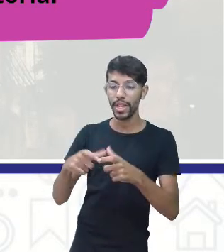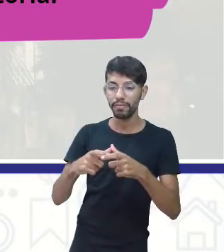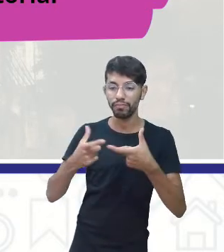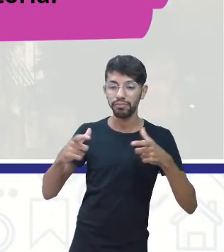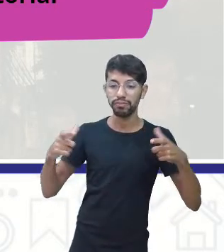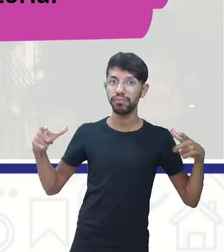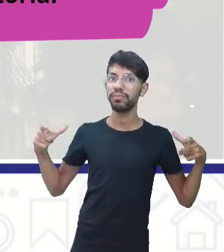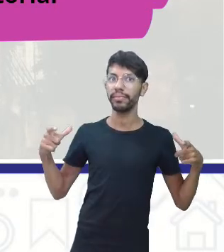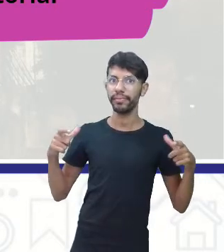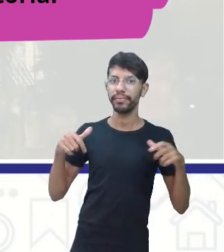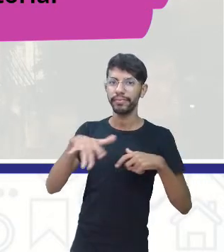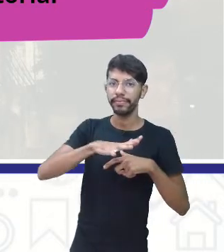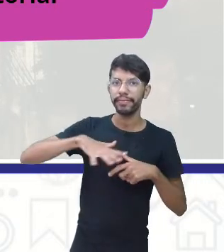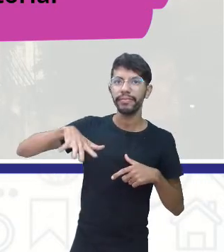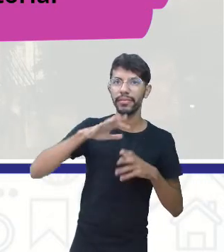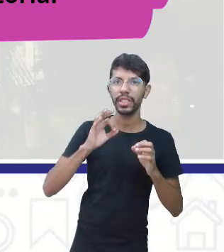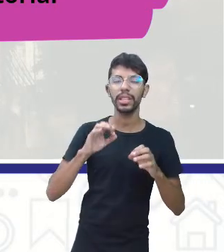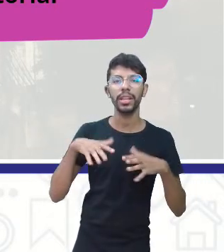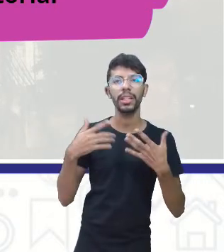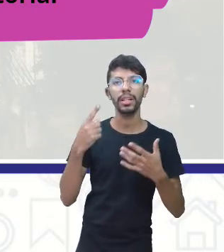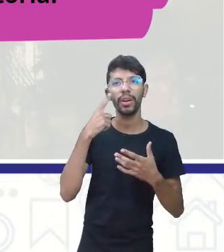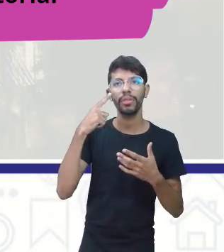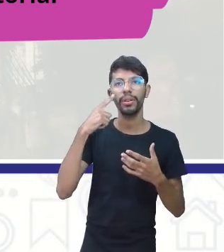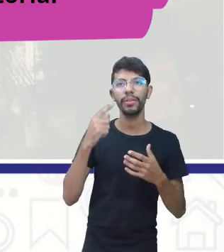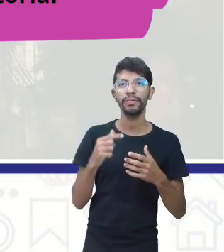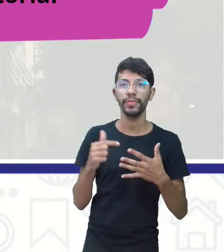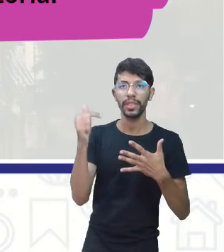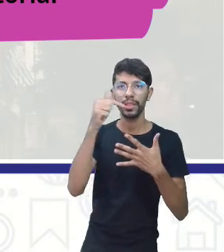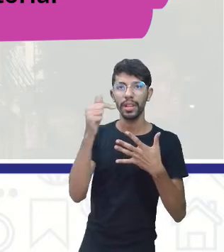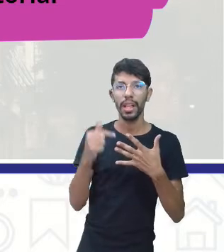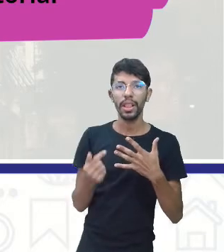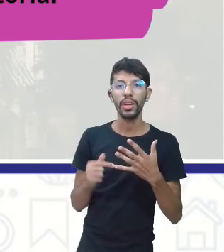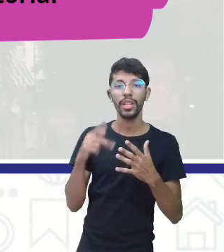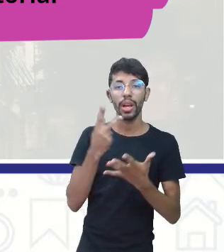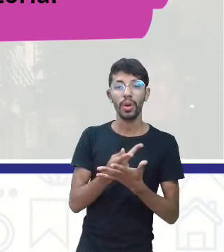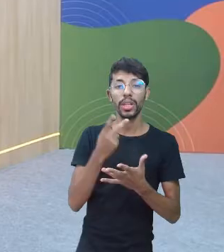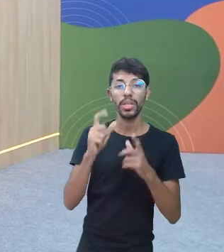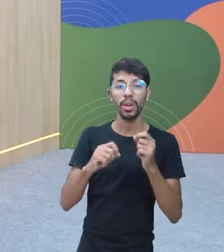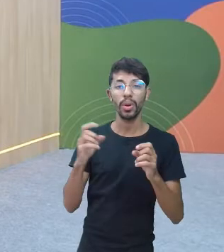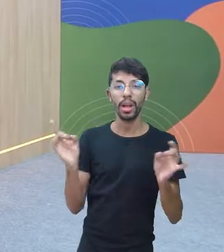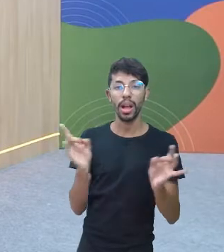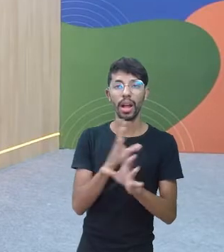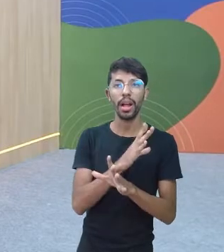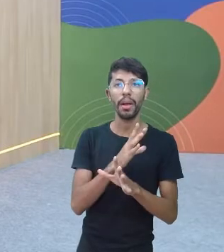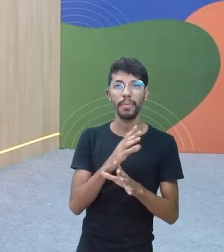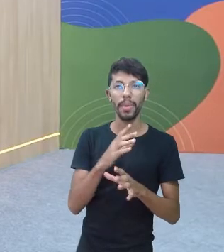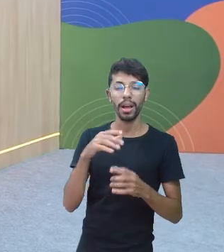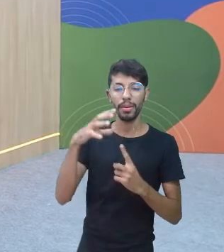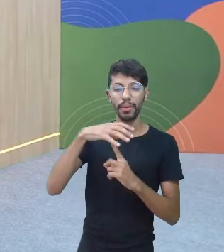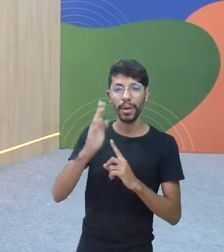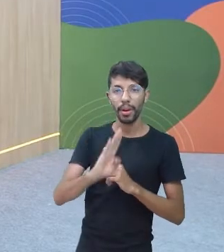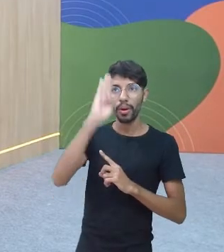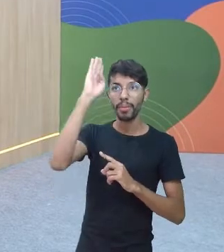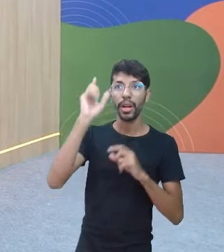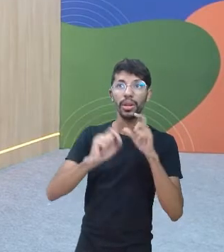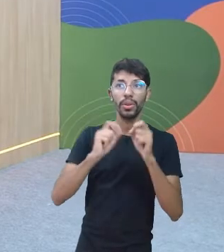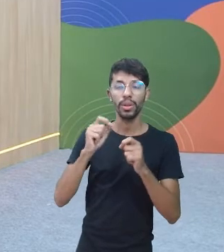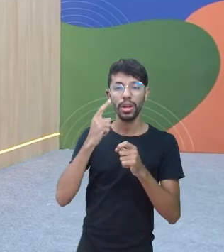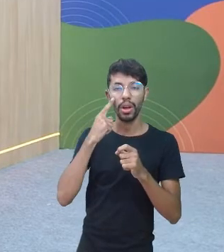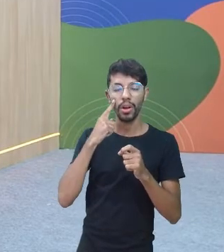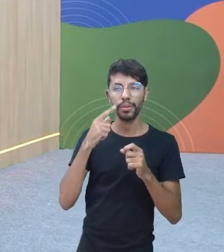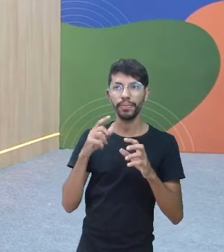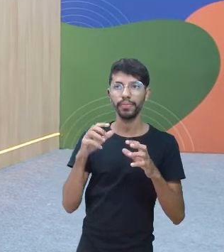Então, dentre os fatores que levaram à queda do Império Romano, chamando a atenção para o fim, não é, dessa expansão